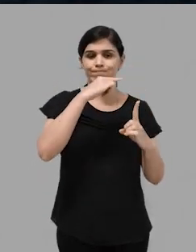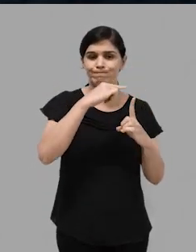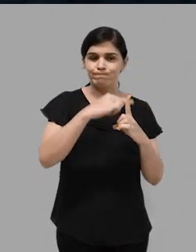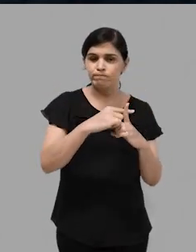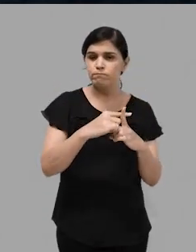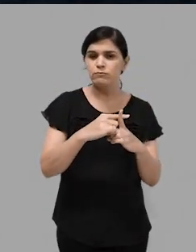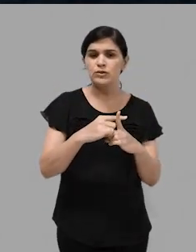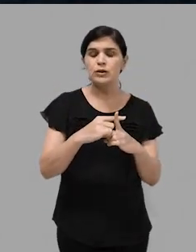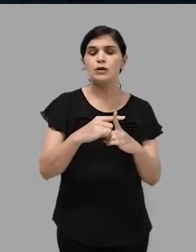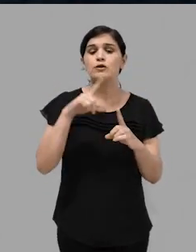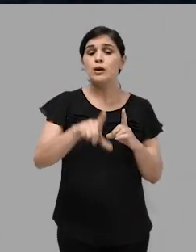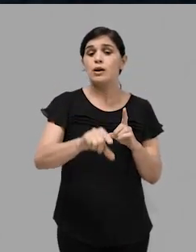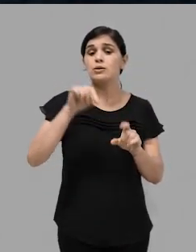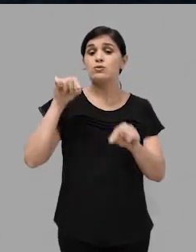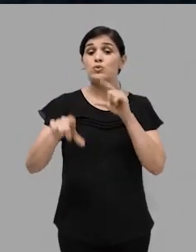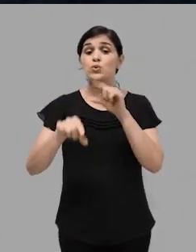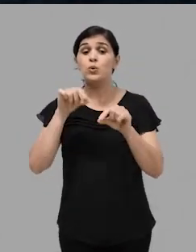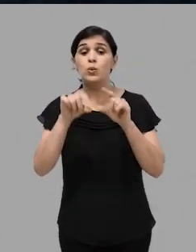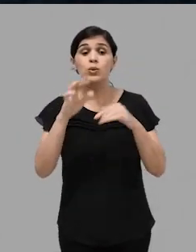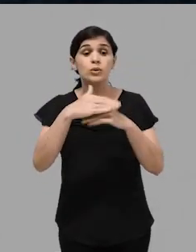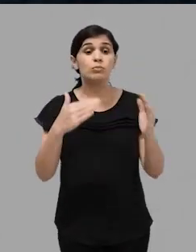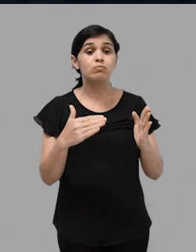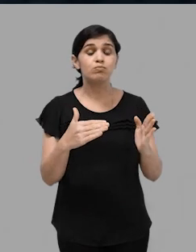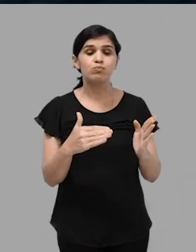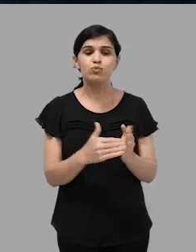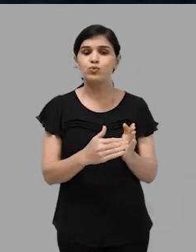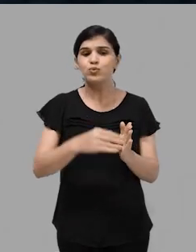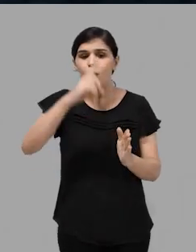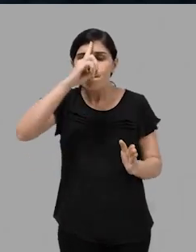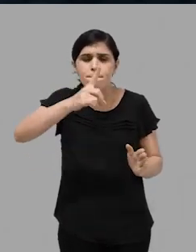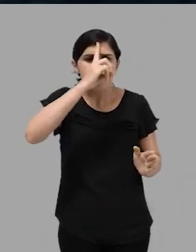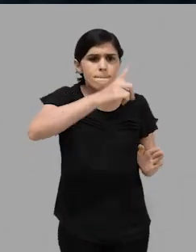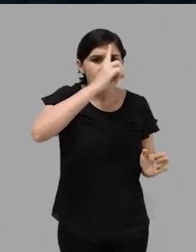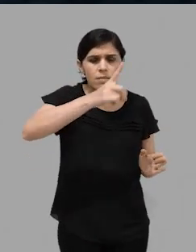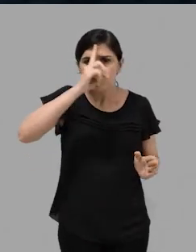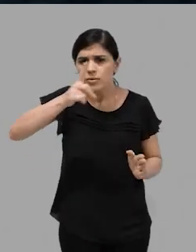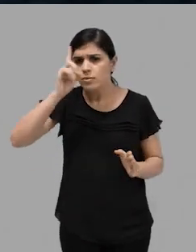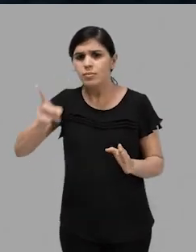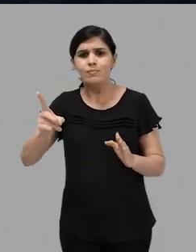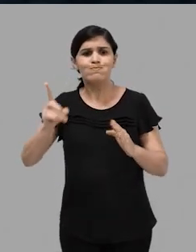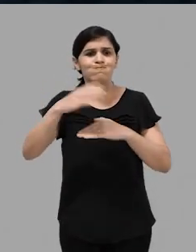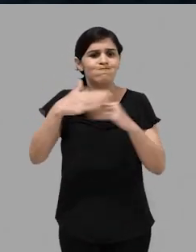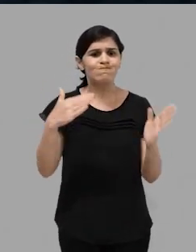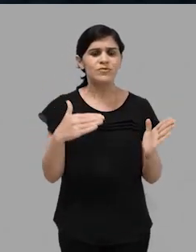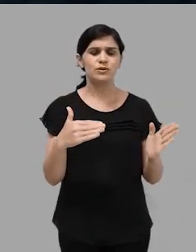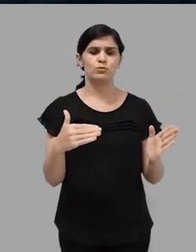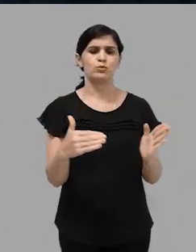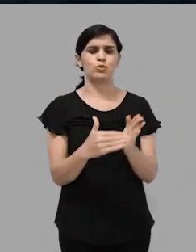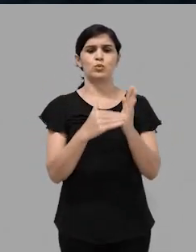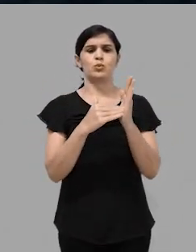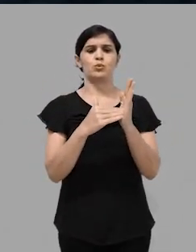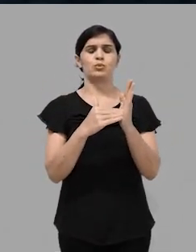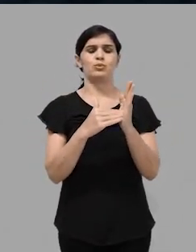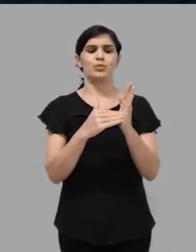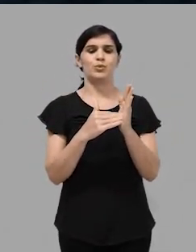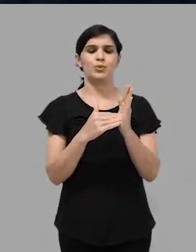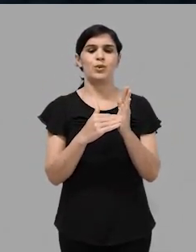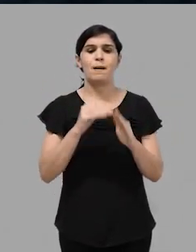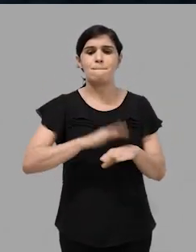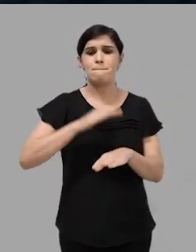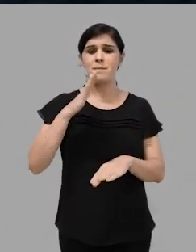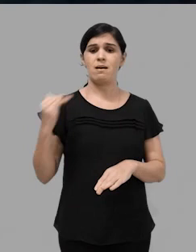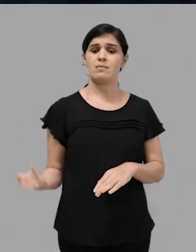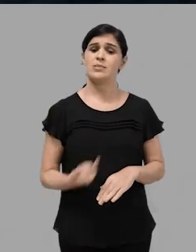passado para os alunos era a igreja que determinava. Então, a igreja tinha um grande controle. Ela era a maior senhora feudal. Isso